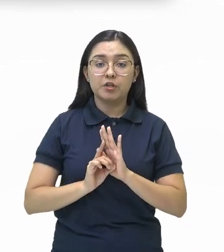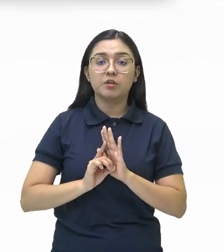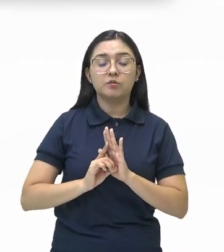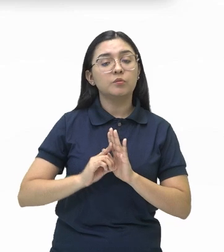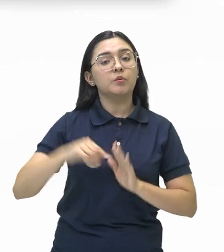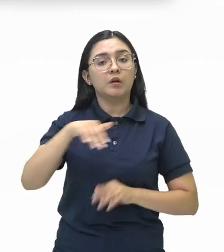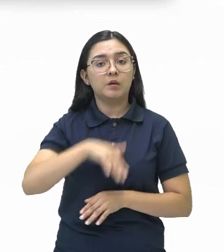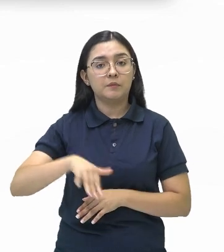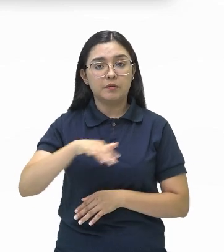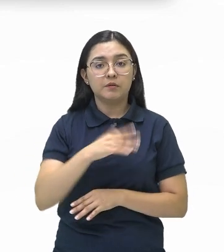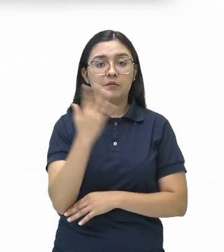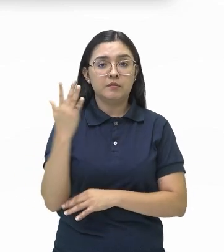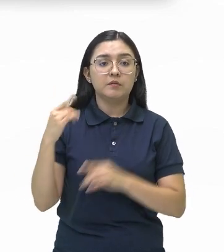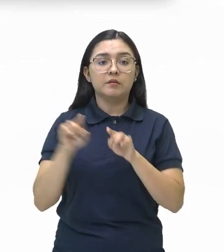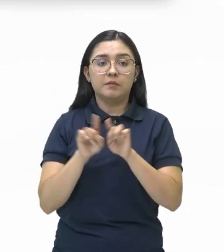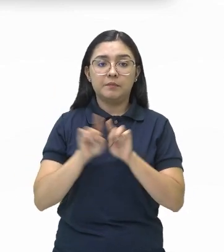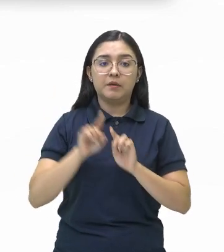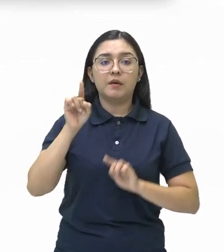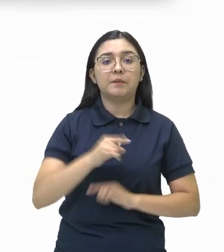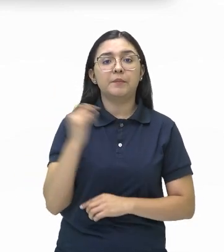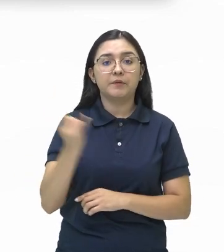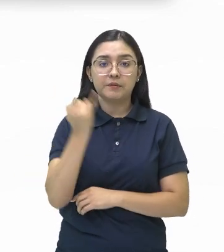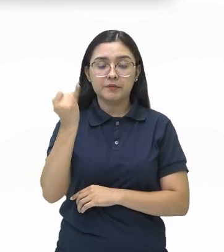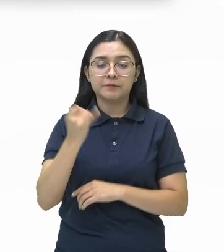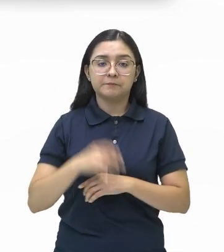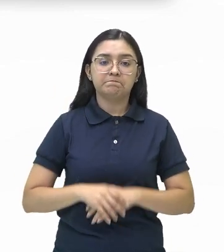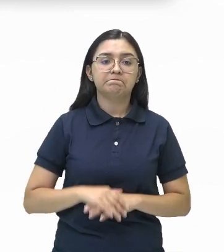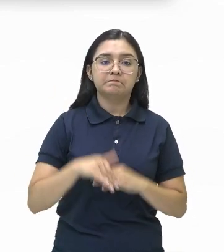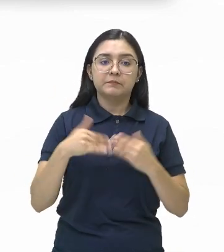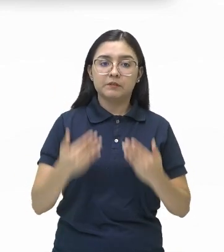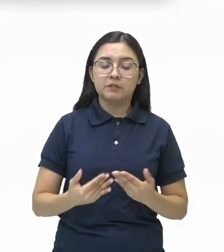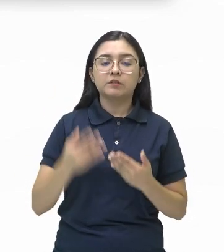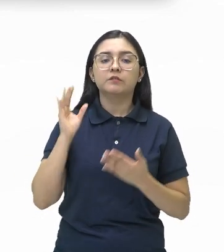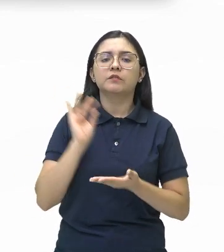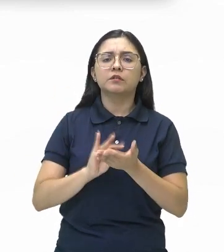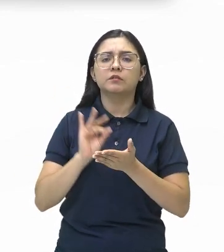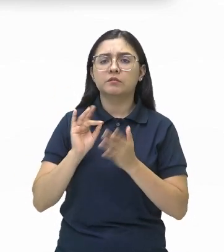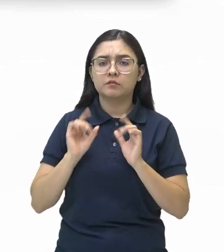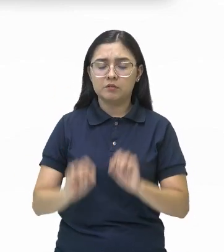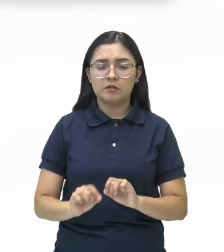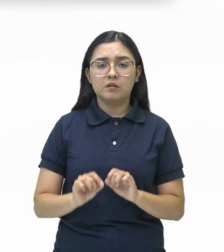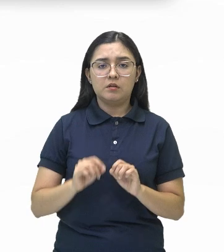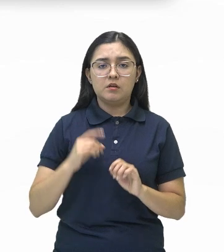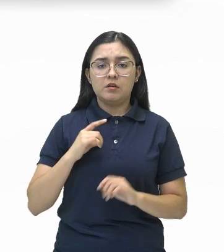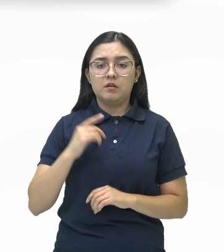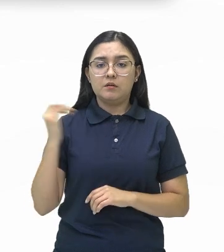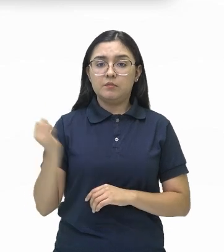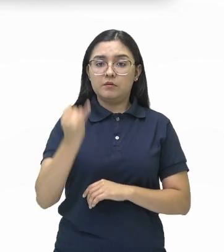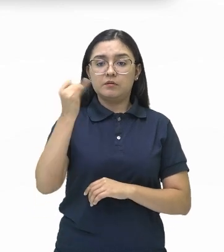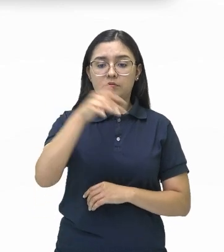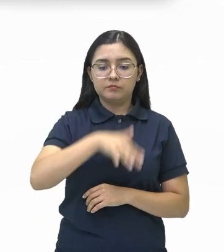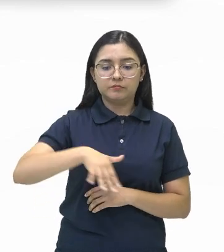ambiental também é um princípio fundamental, reconhecendo que a importância de um ambiente